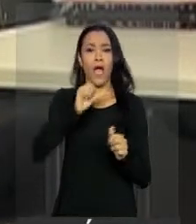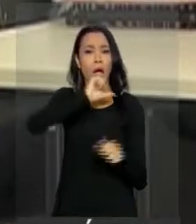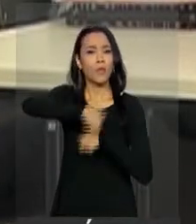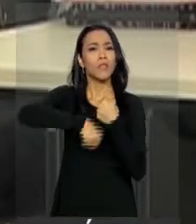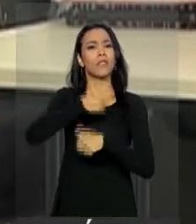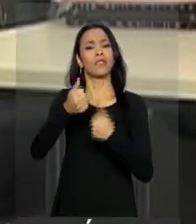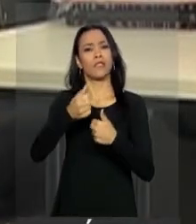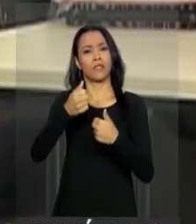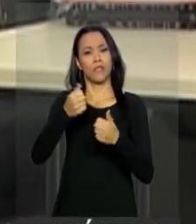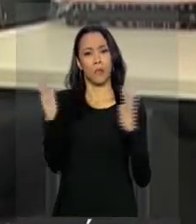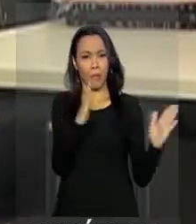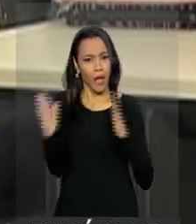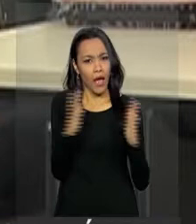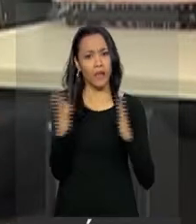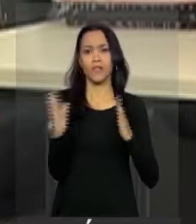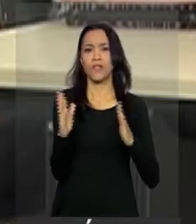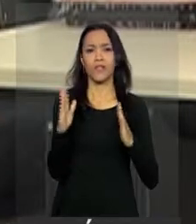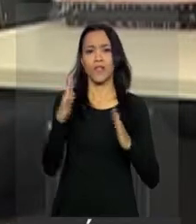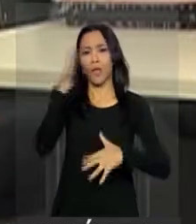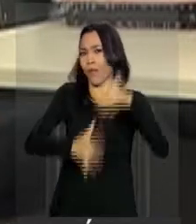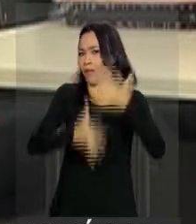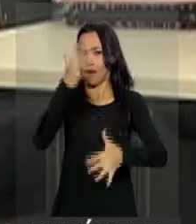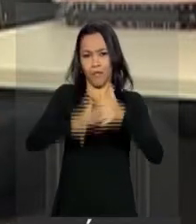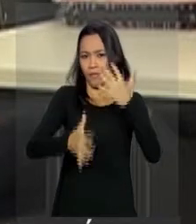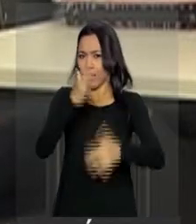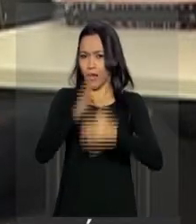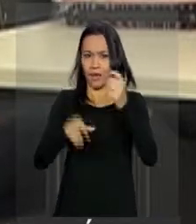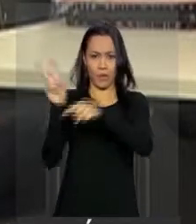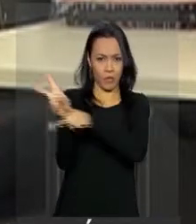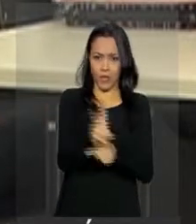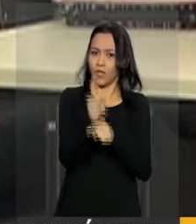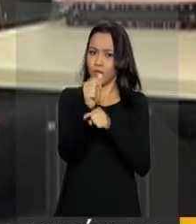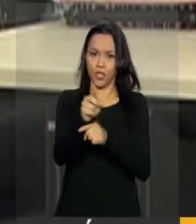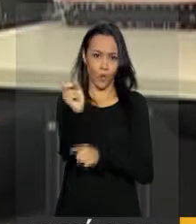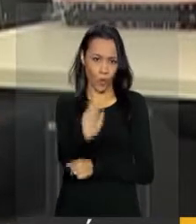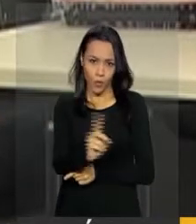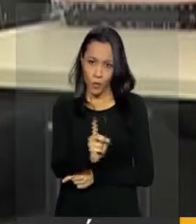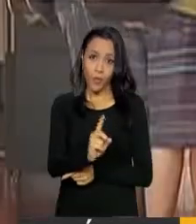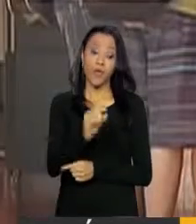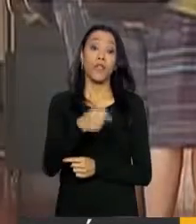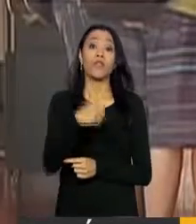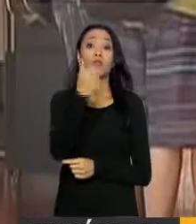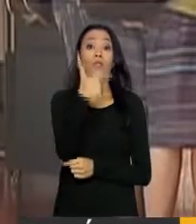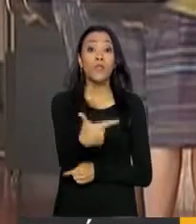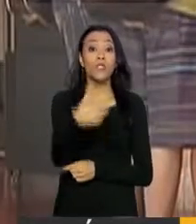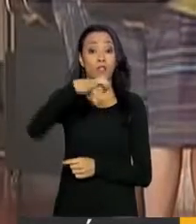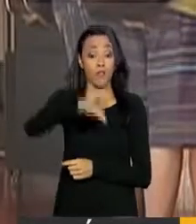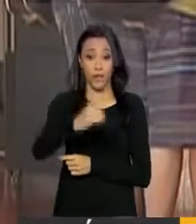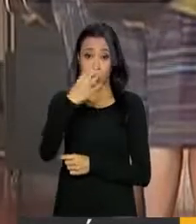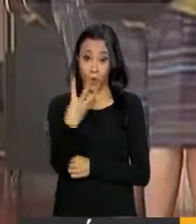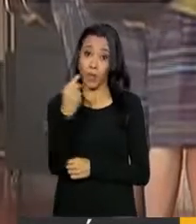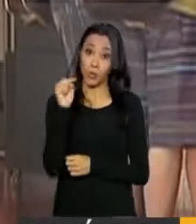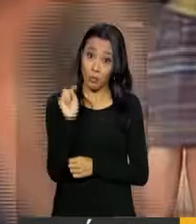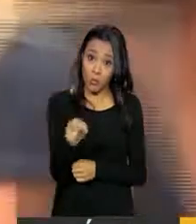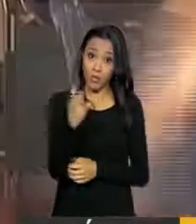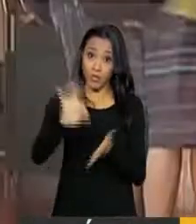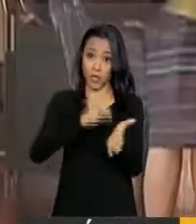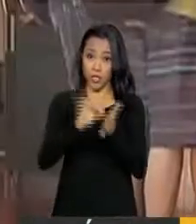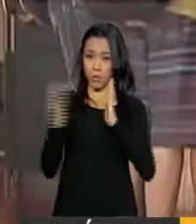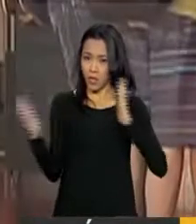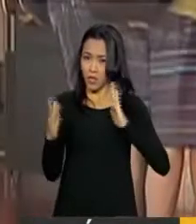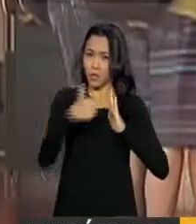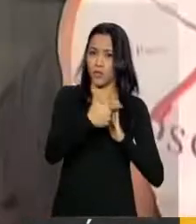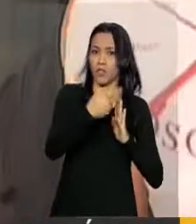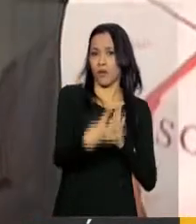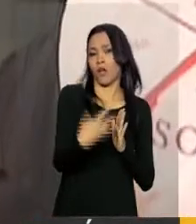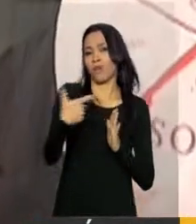de inscrição não compromete o processo de financiamento. O FIES teve 294 mil inscritos entre os dias